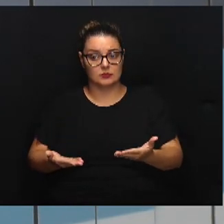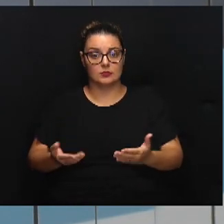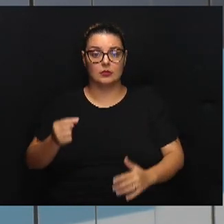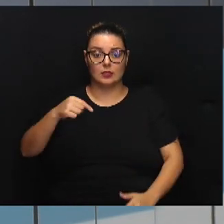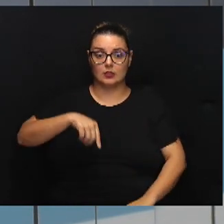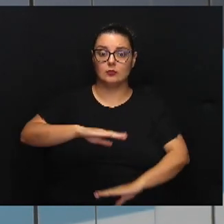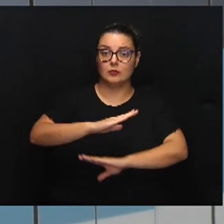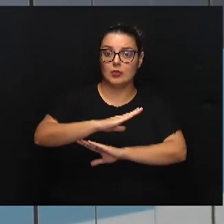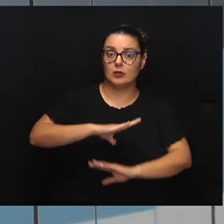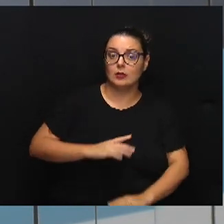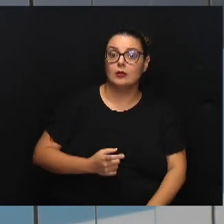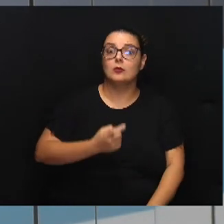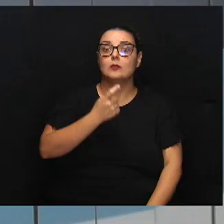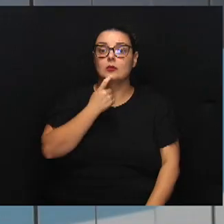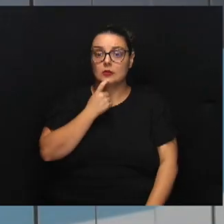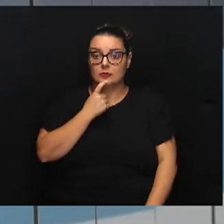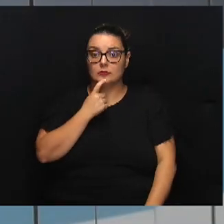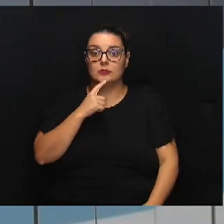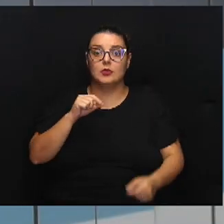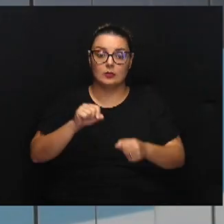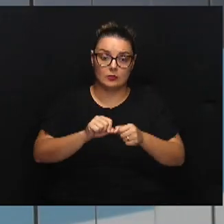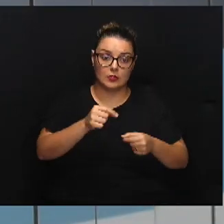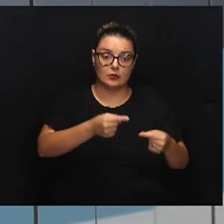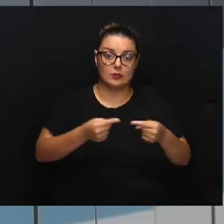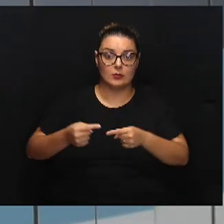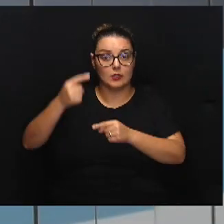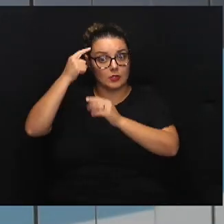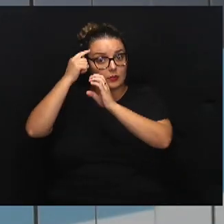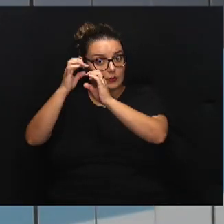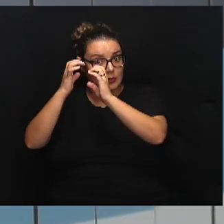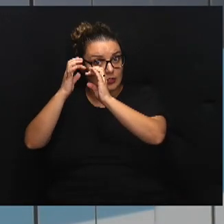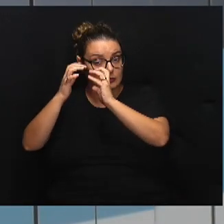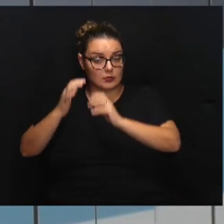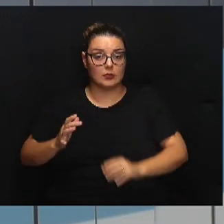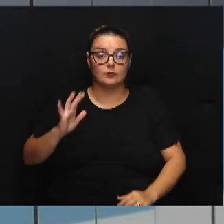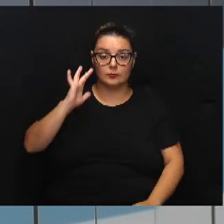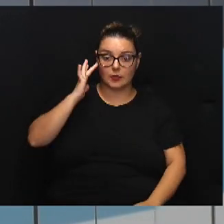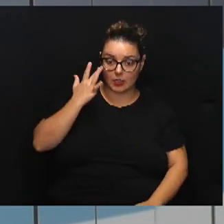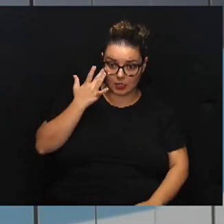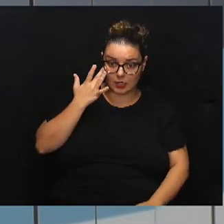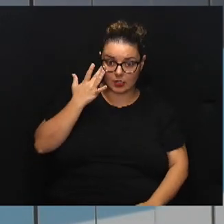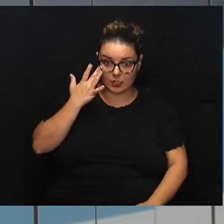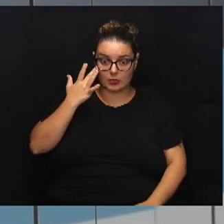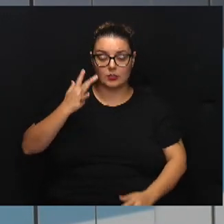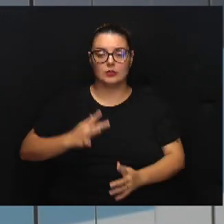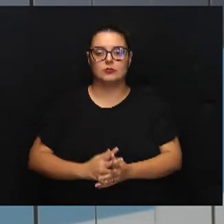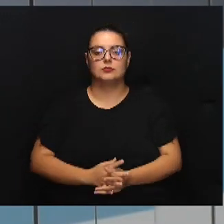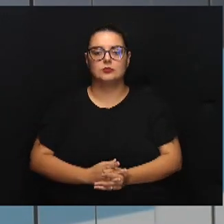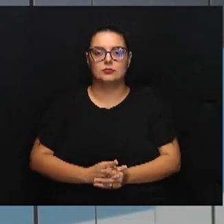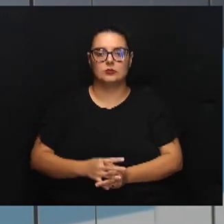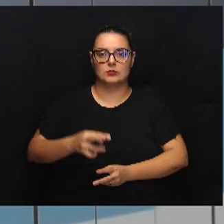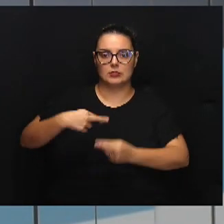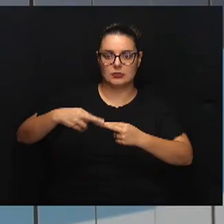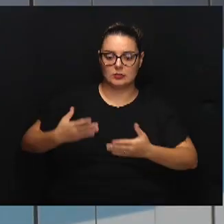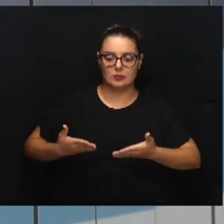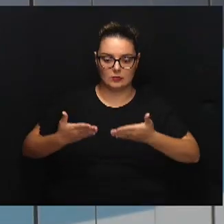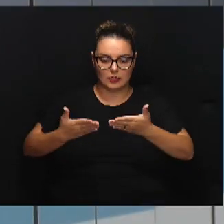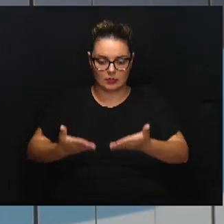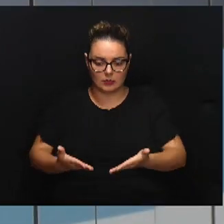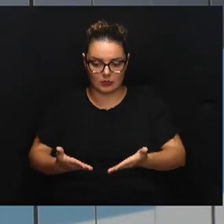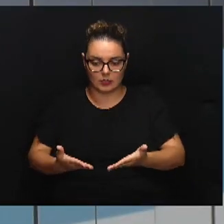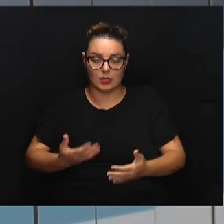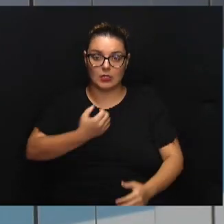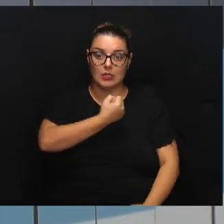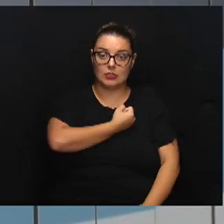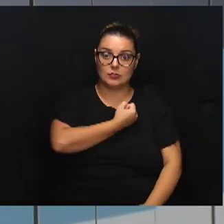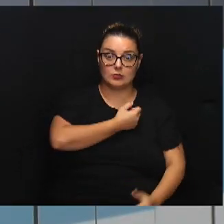Câmara Municipal de Campinas e para fazer o debate, uma reflexão. Acho que das questões que você trouxe, esse número